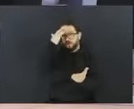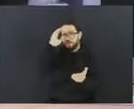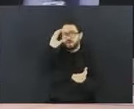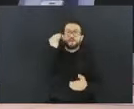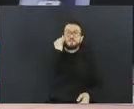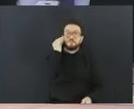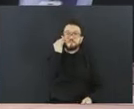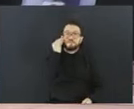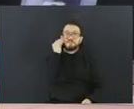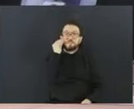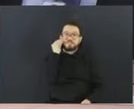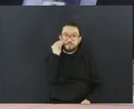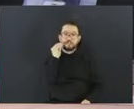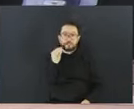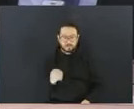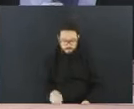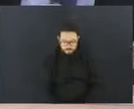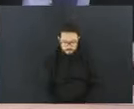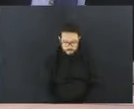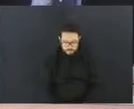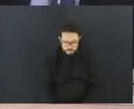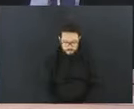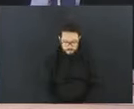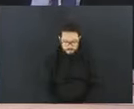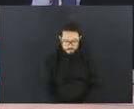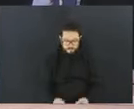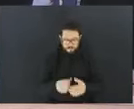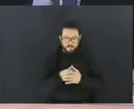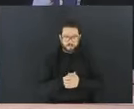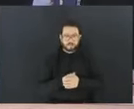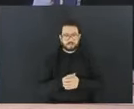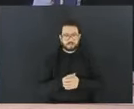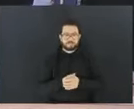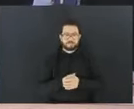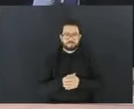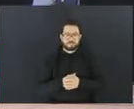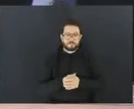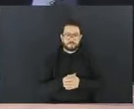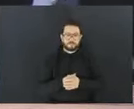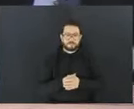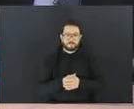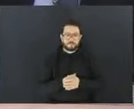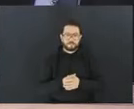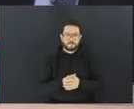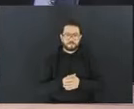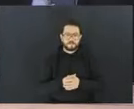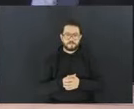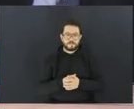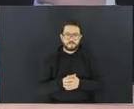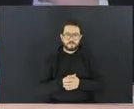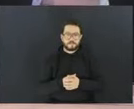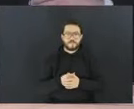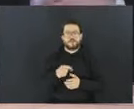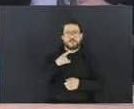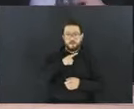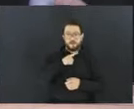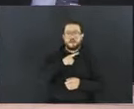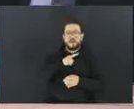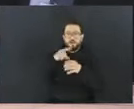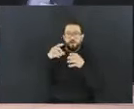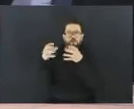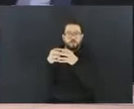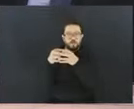a nível estadual também. Mas nós estamos bem preocupados, nós temos um grupo de trabalho bem avançado, os senhores serão